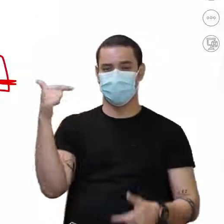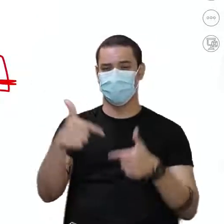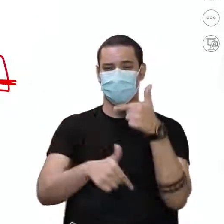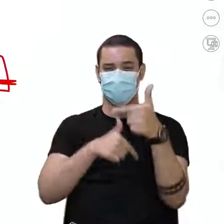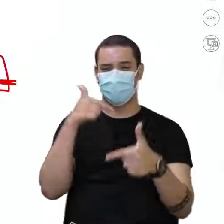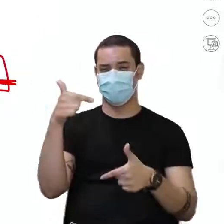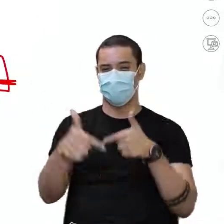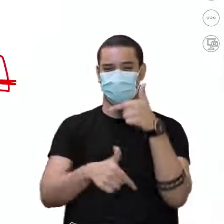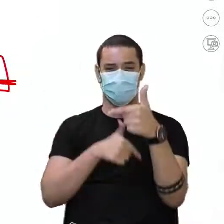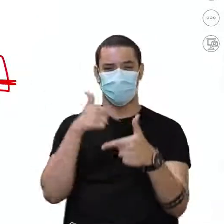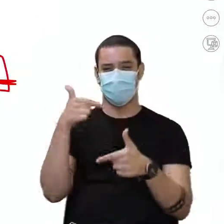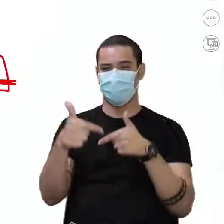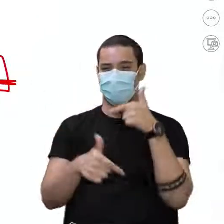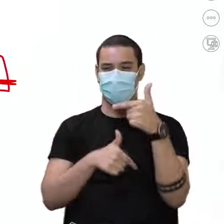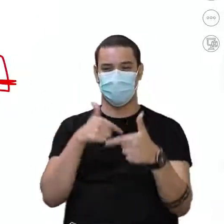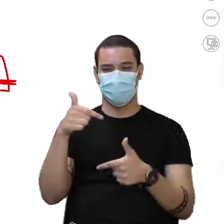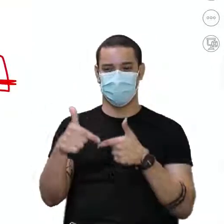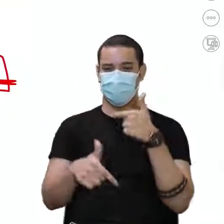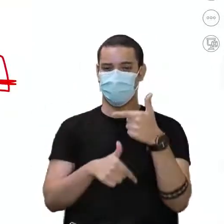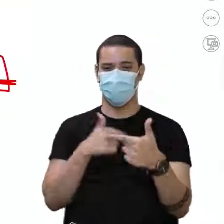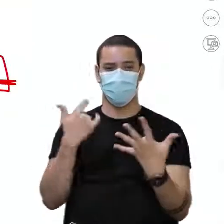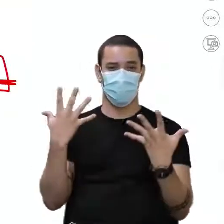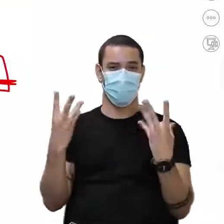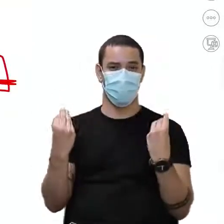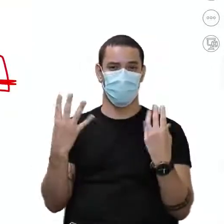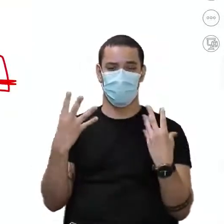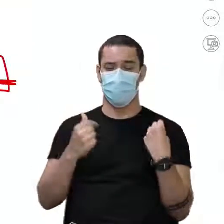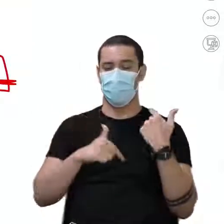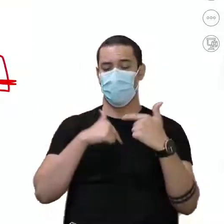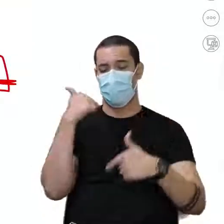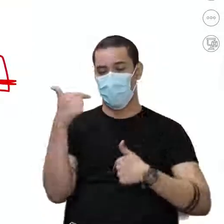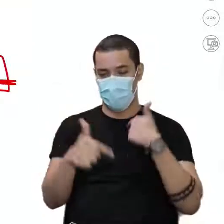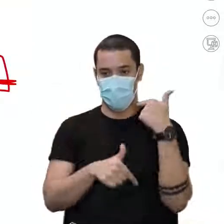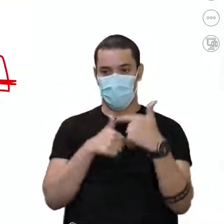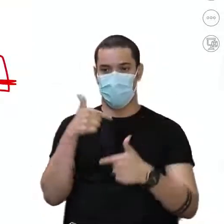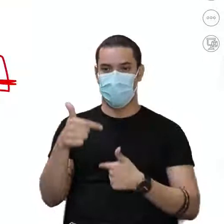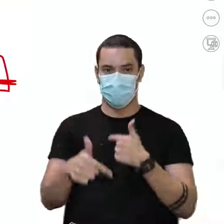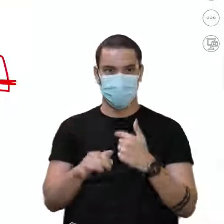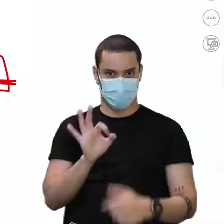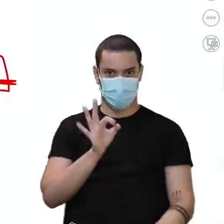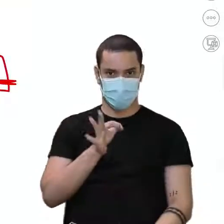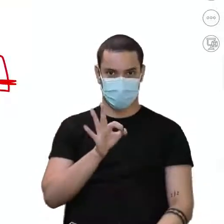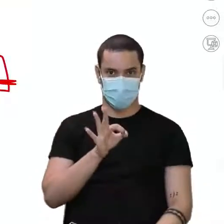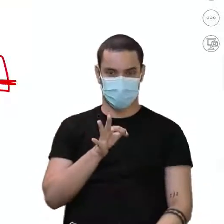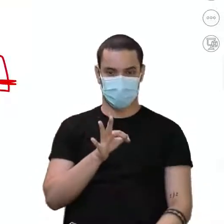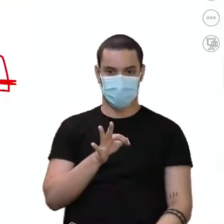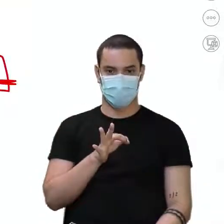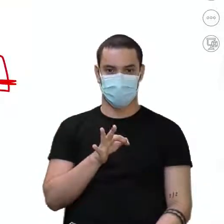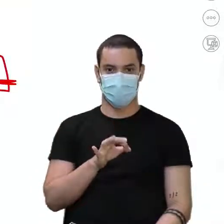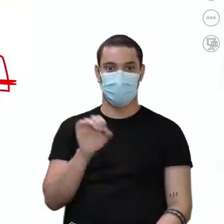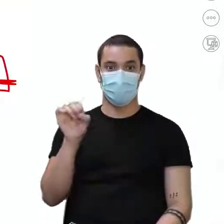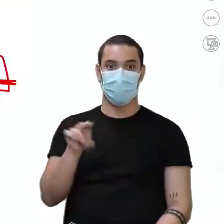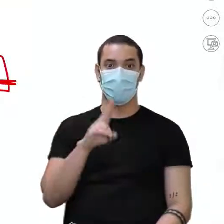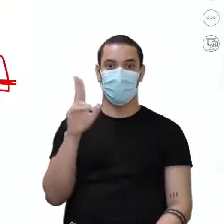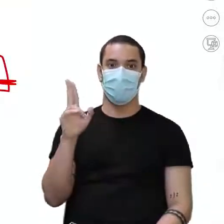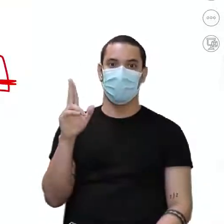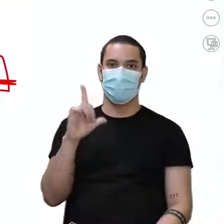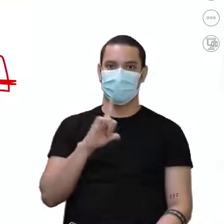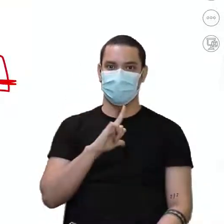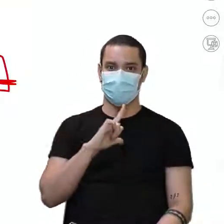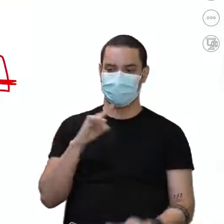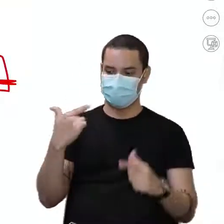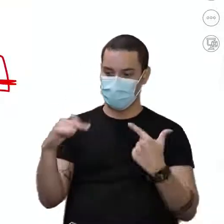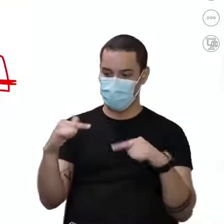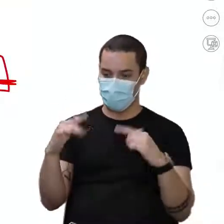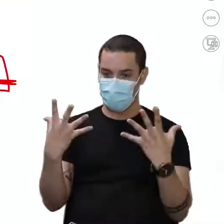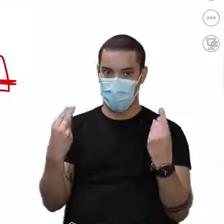trabalhando bastante. Ela anda trabalhando bastante. Certo? Ou ela tem trabalhado